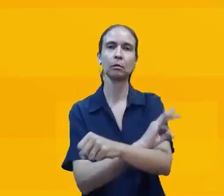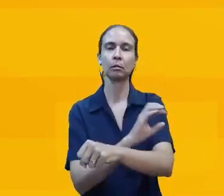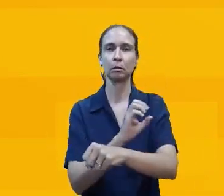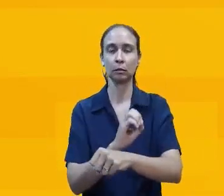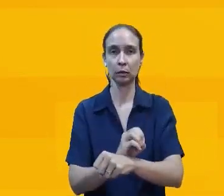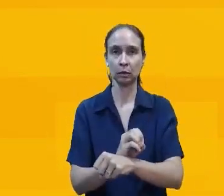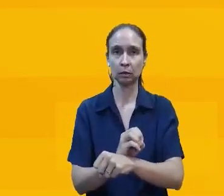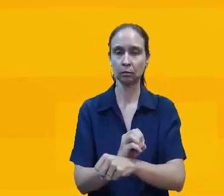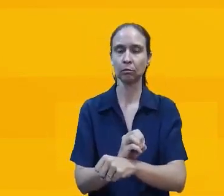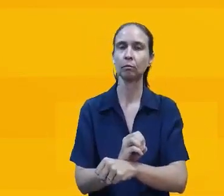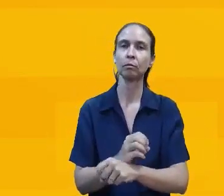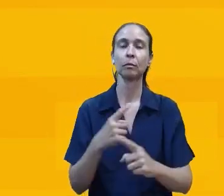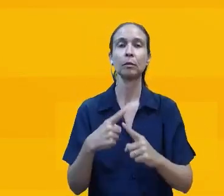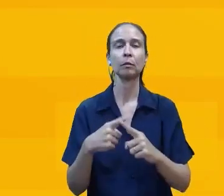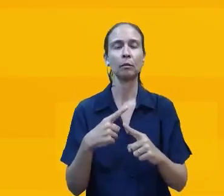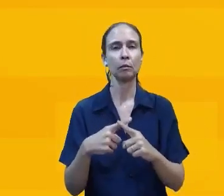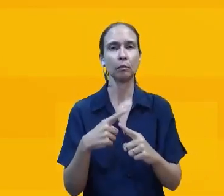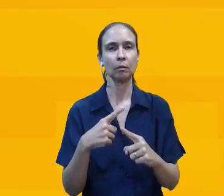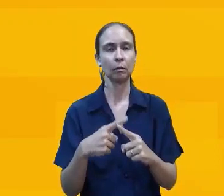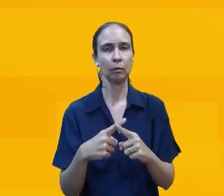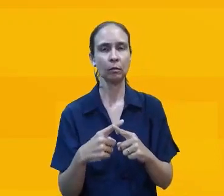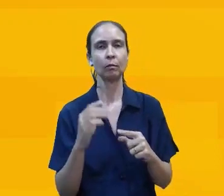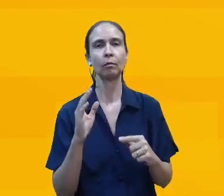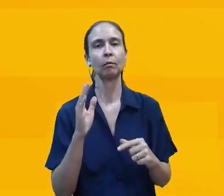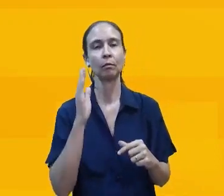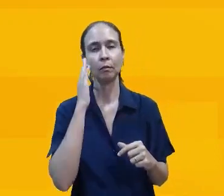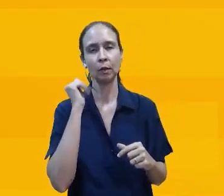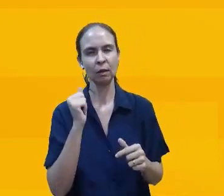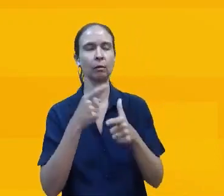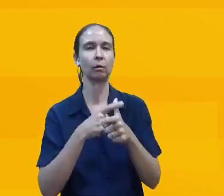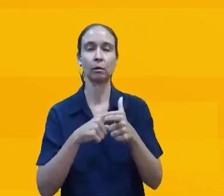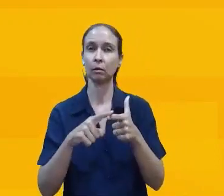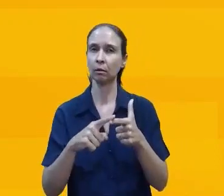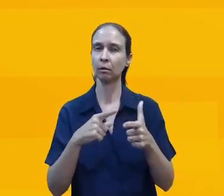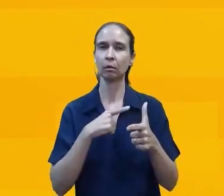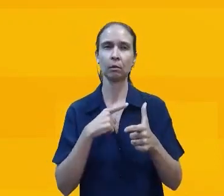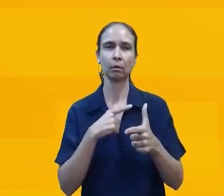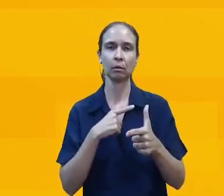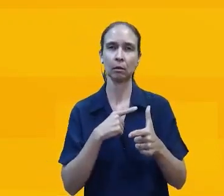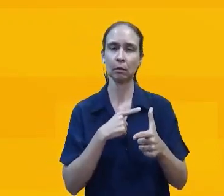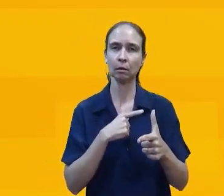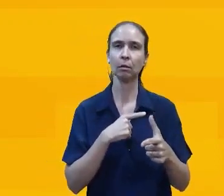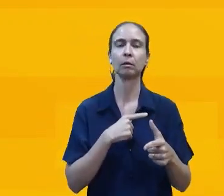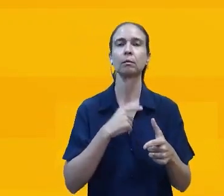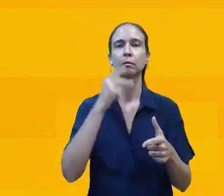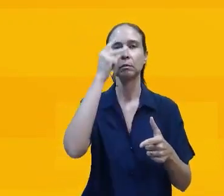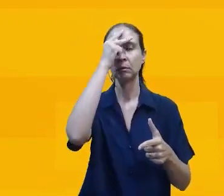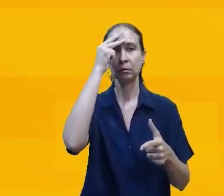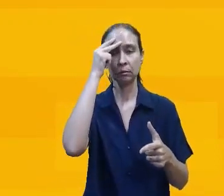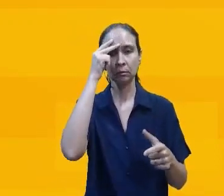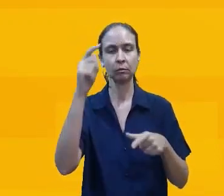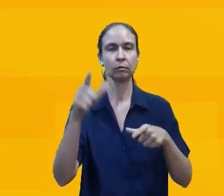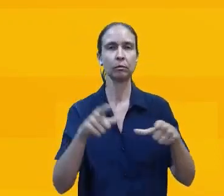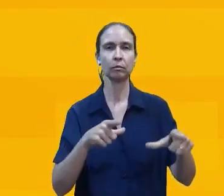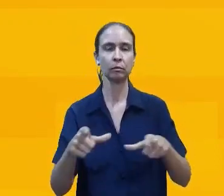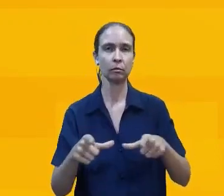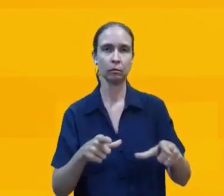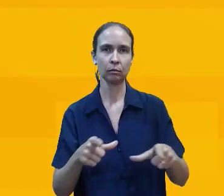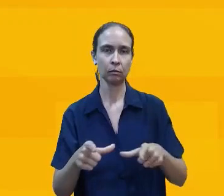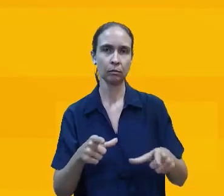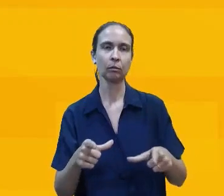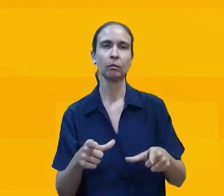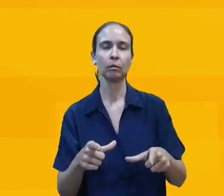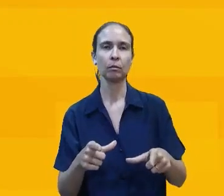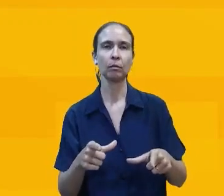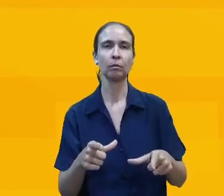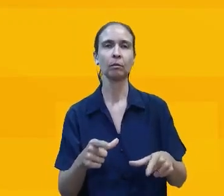migratória, em termos de dificuldades, o produtor cada ano planta numa terra. É diferente de uma cultura de grãos, né,